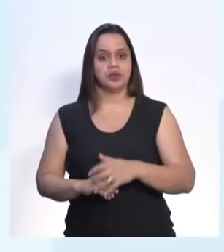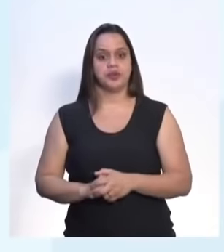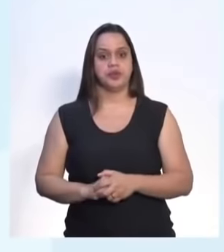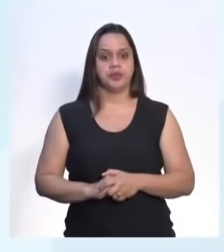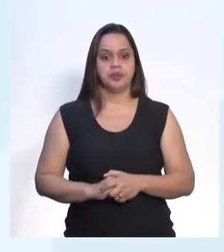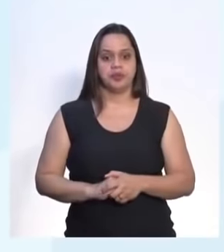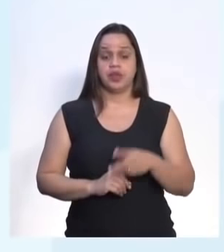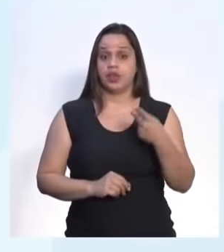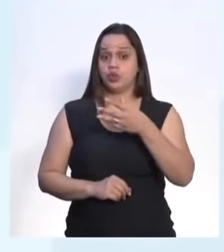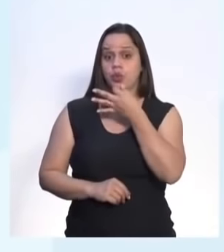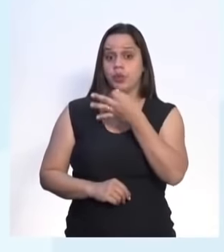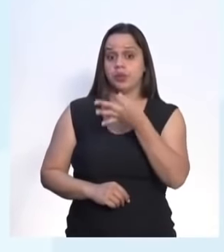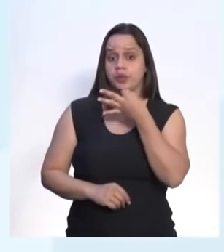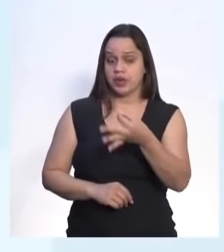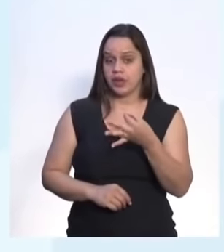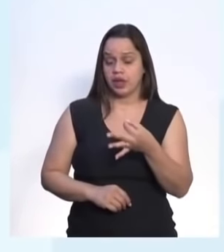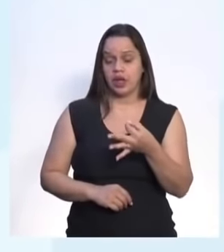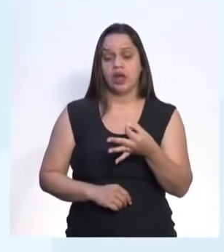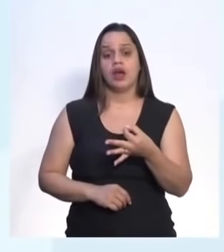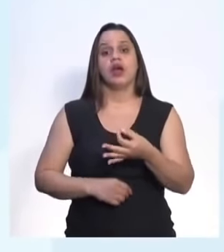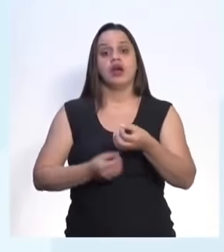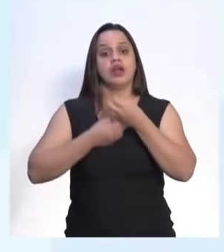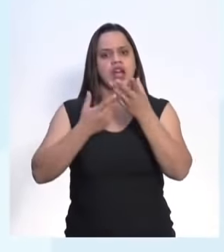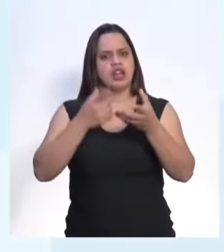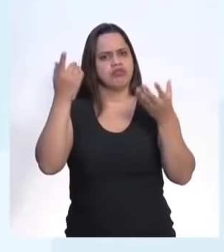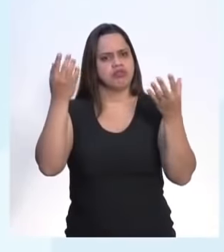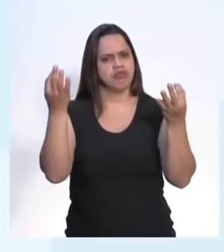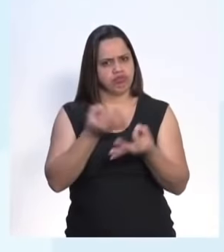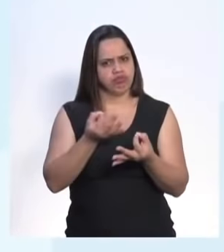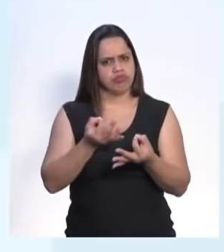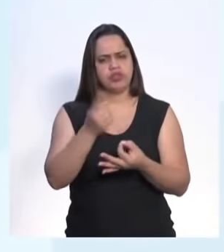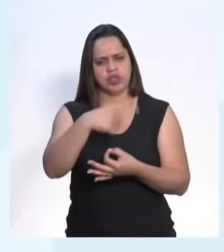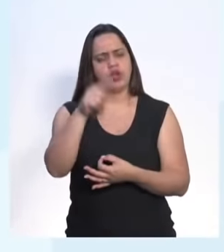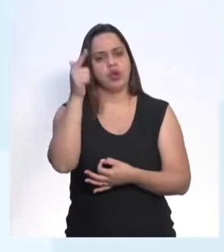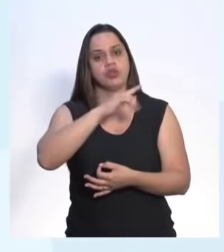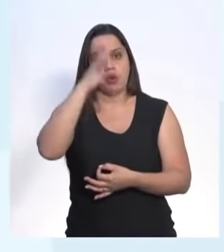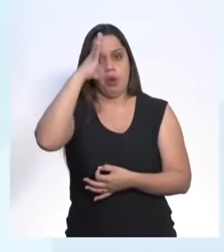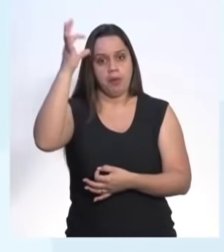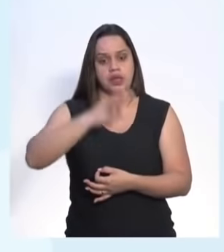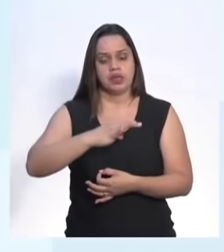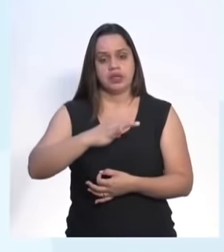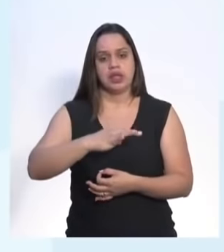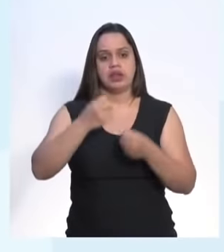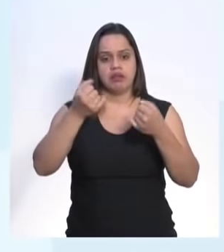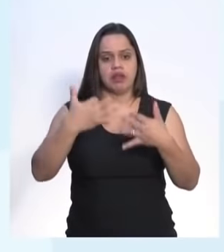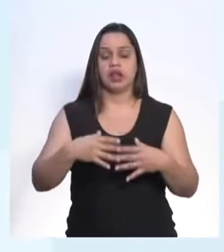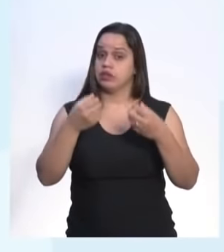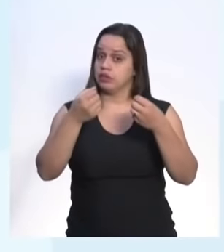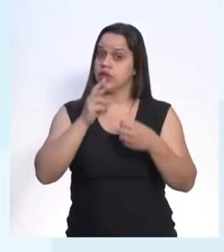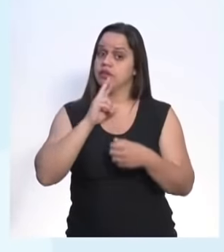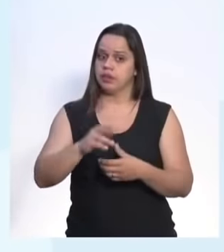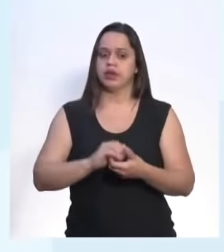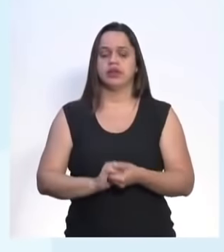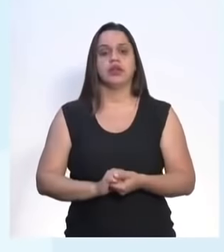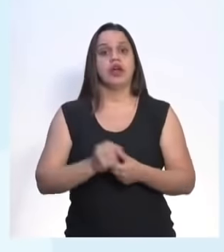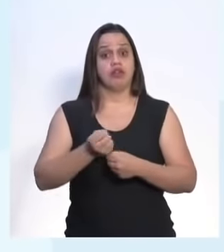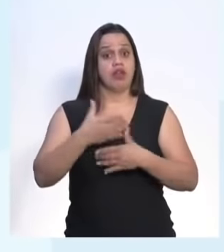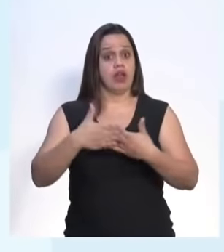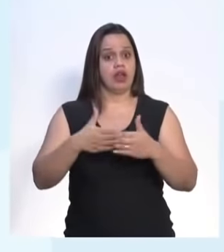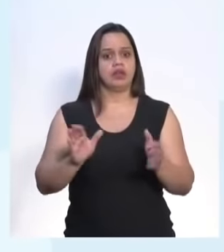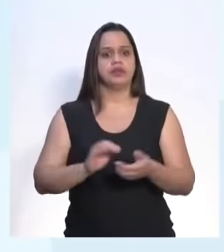Em sua opinião, este discurso foi eficiente? Você conseguiu compreender? Justifique sua resposta. Vai respondendo aí para a